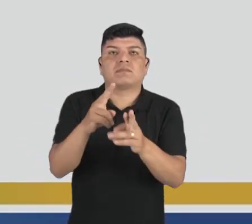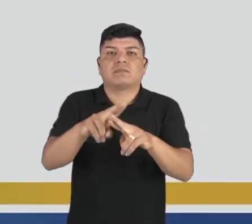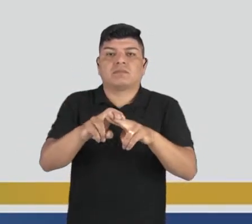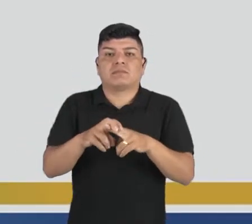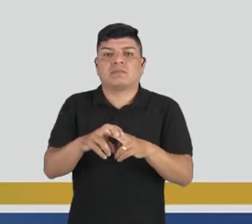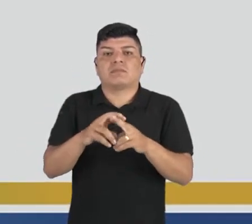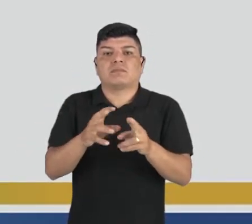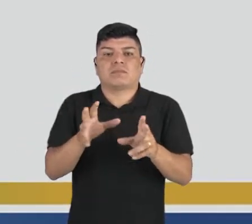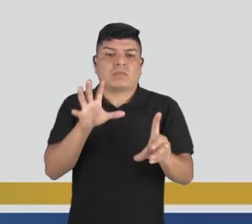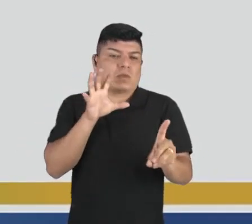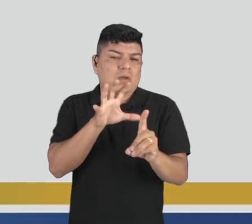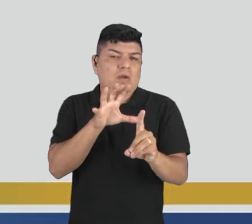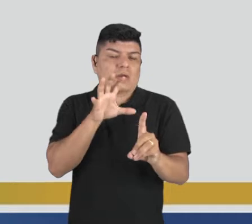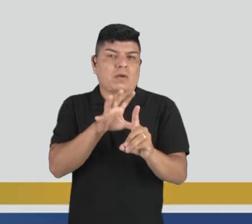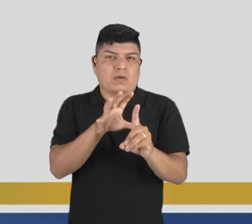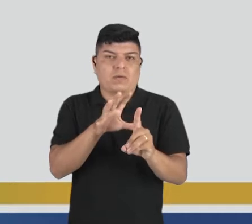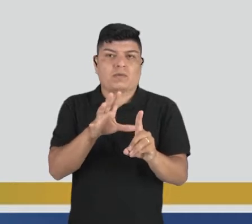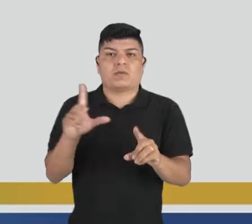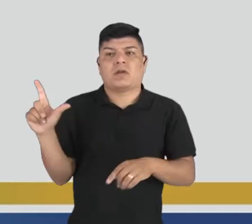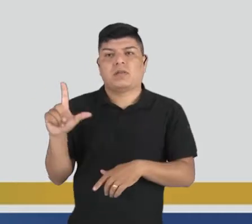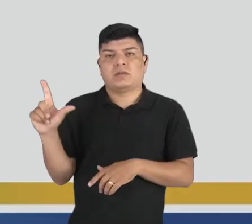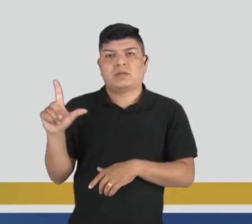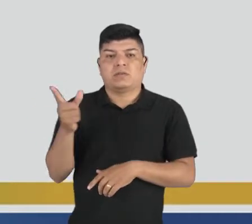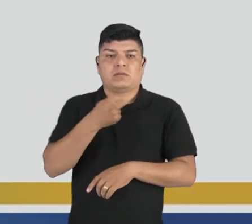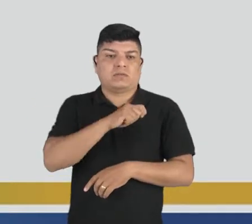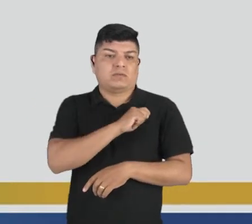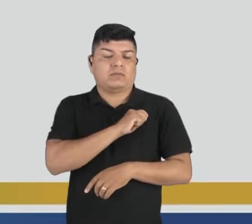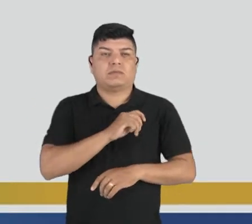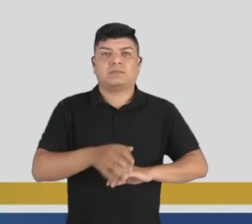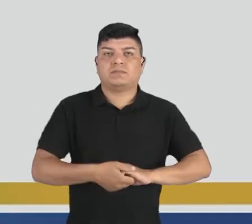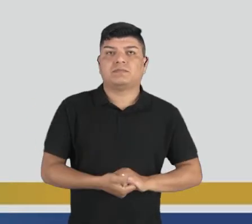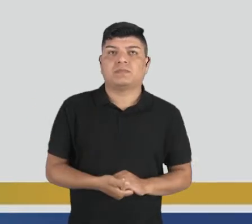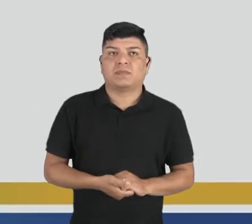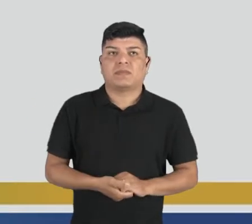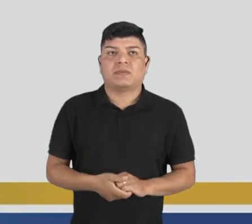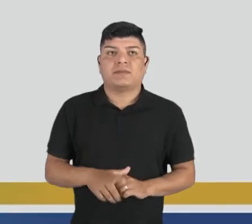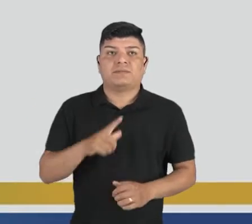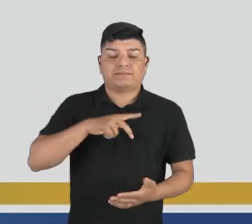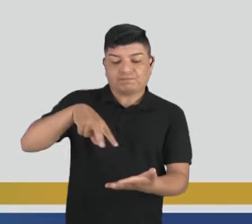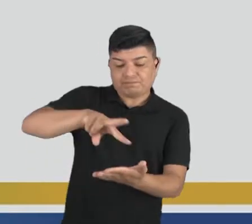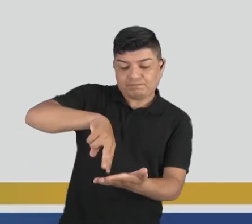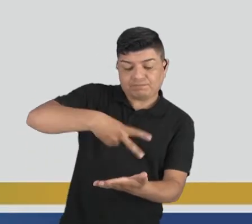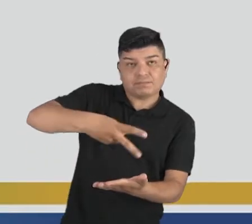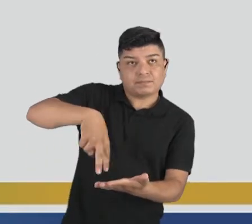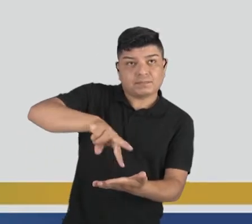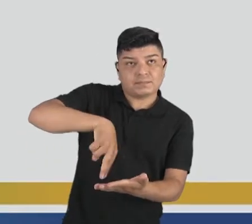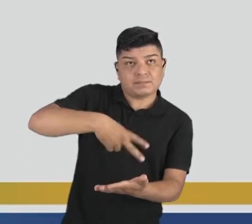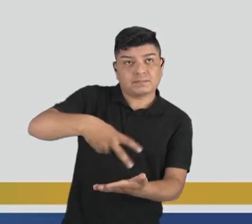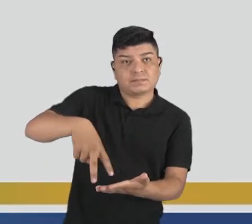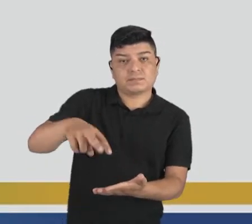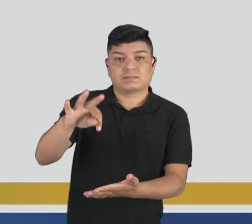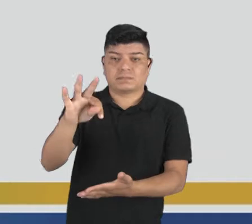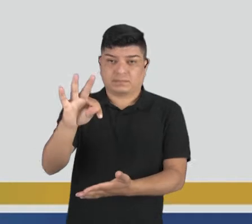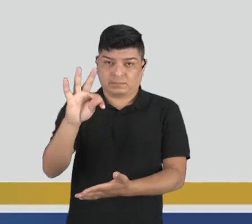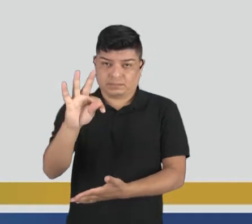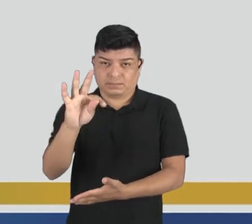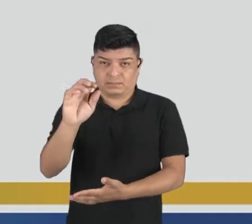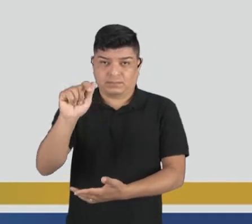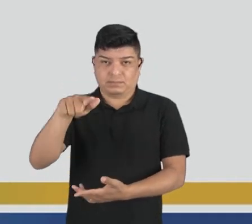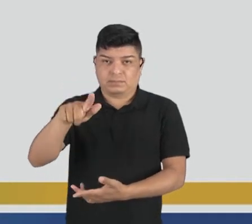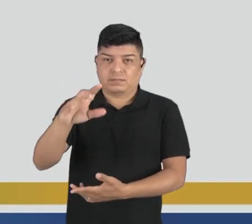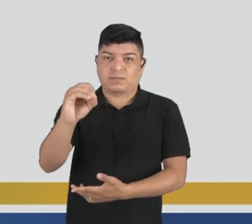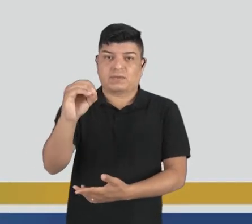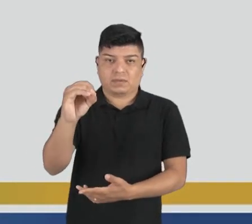grande influenciador aí dentro da literatura espanhola. Temos aí, né, a dança ali, ó, o tango, né, bem popular